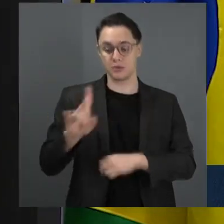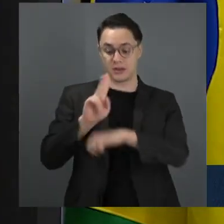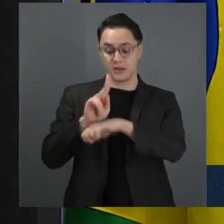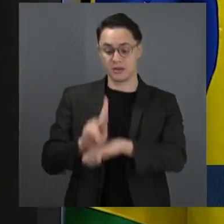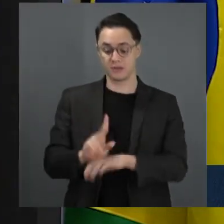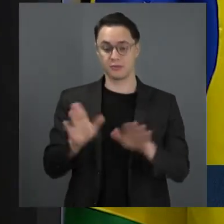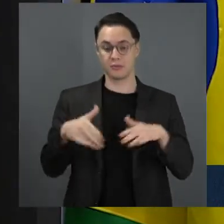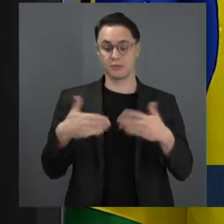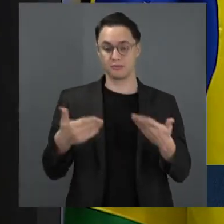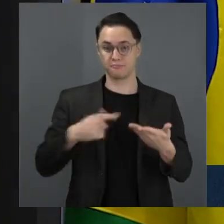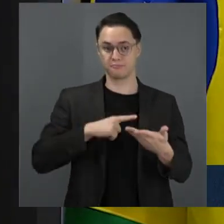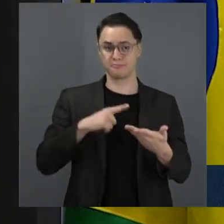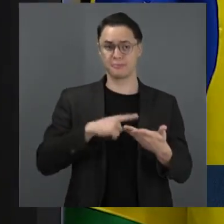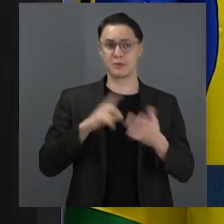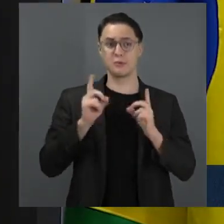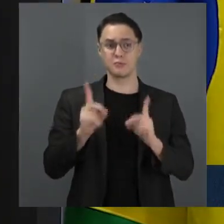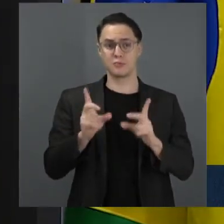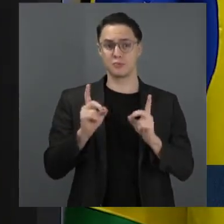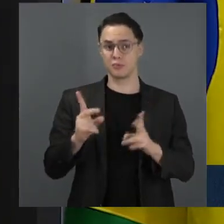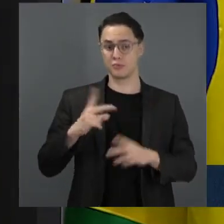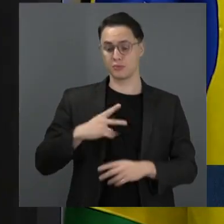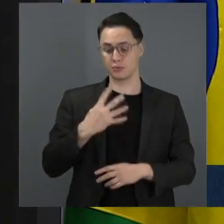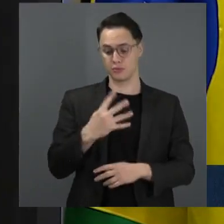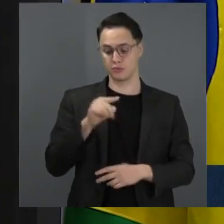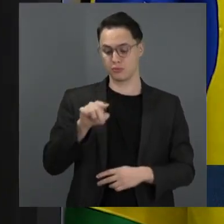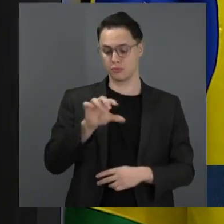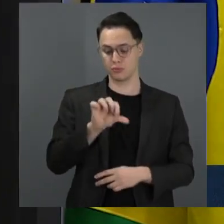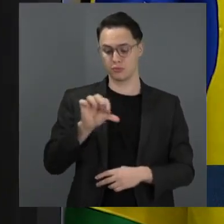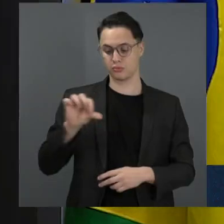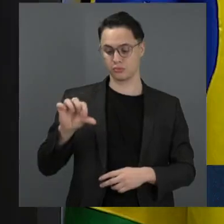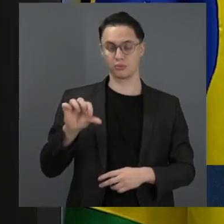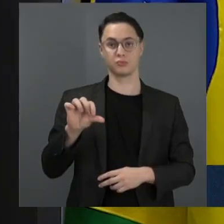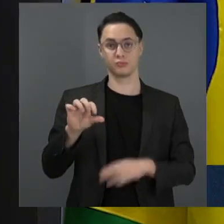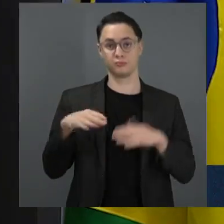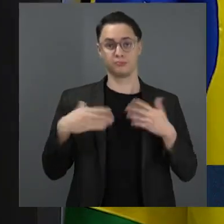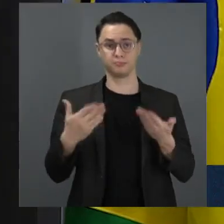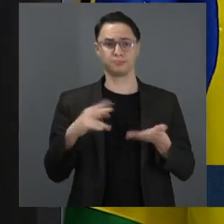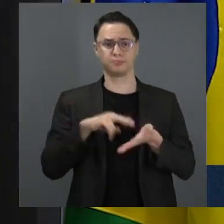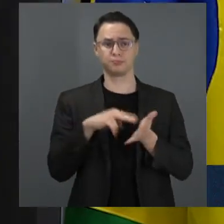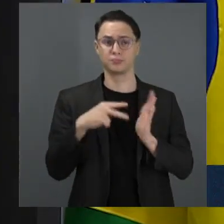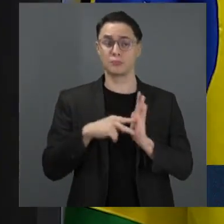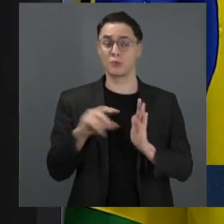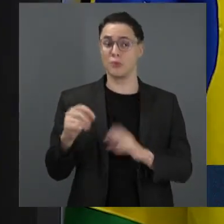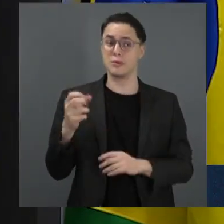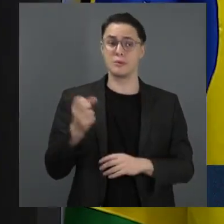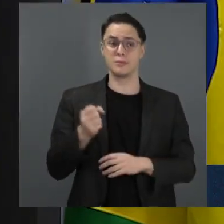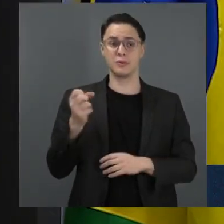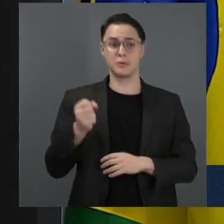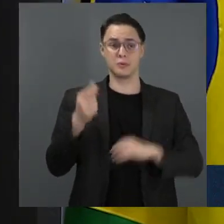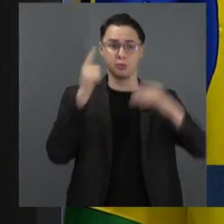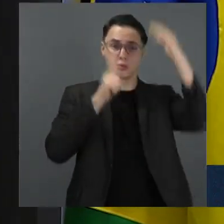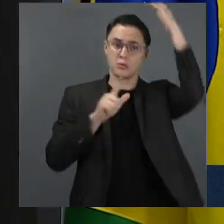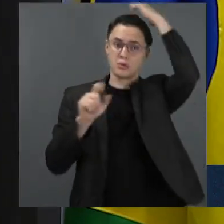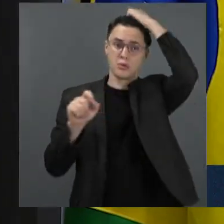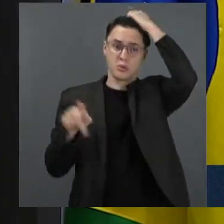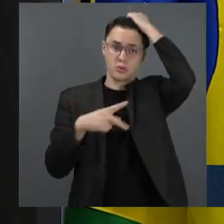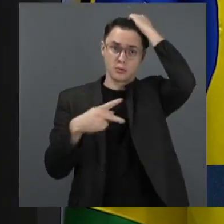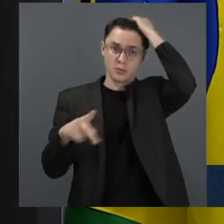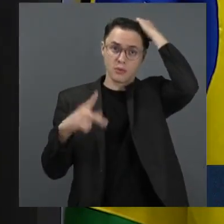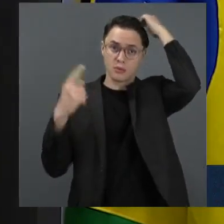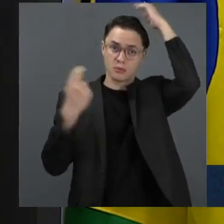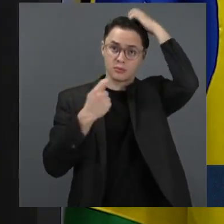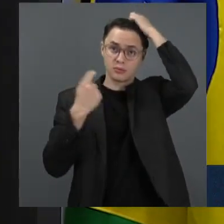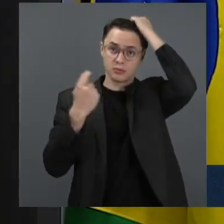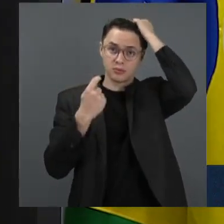lotes foram vendidos pelo valor de R$ 4,99. Ou seja, o benefício conseguido para o Estado do